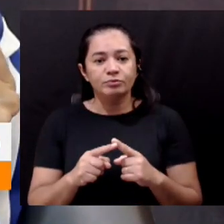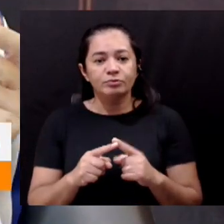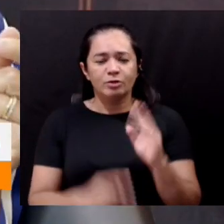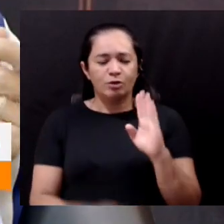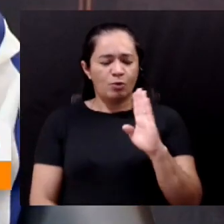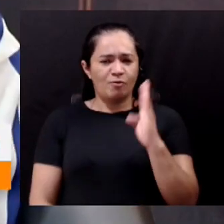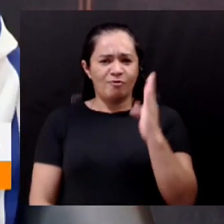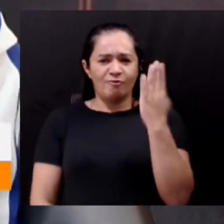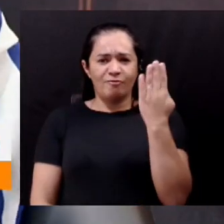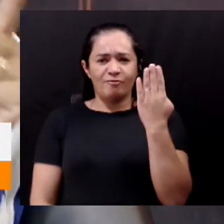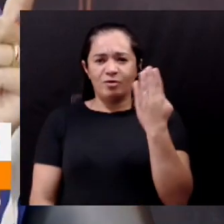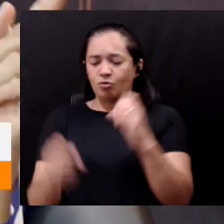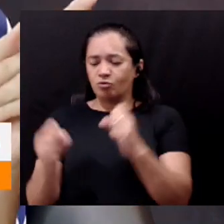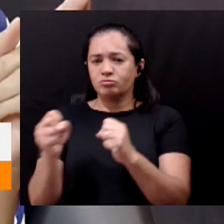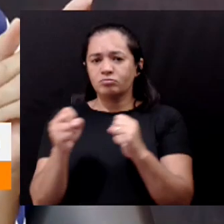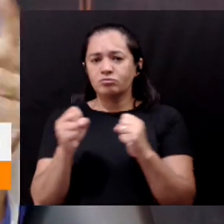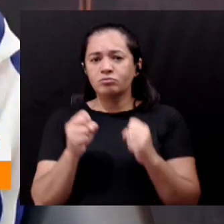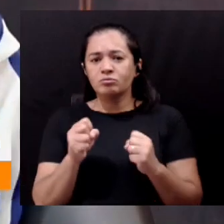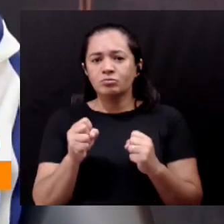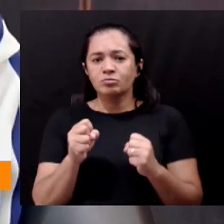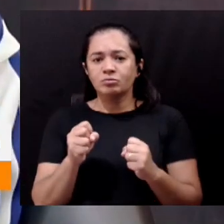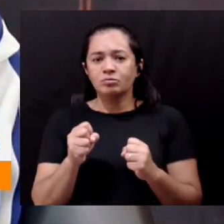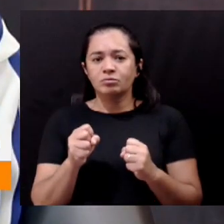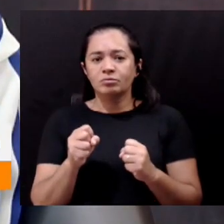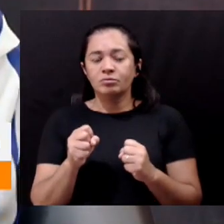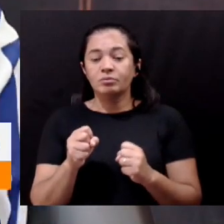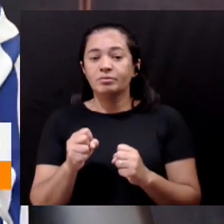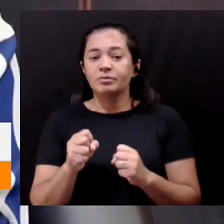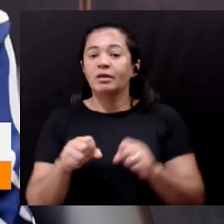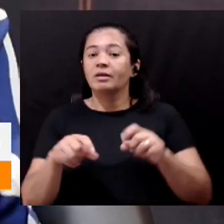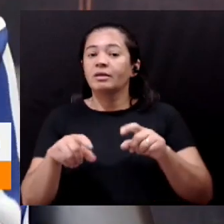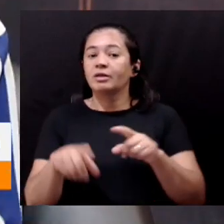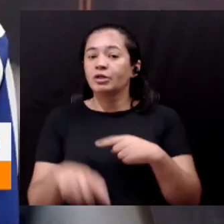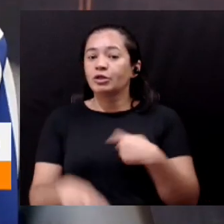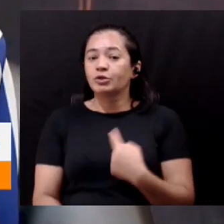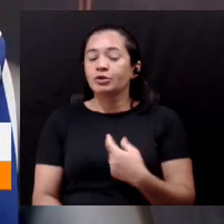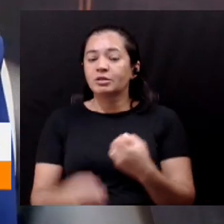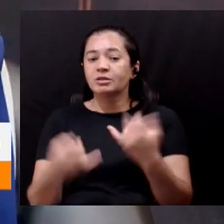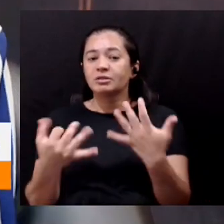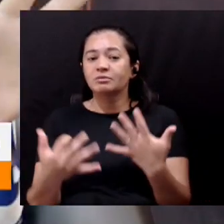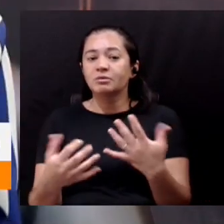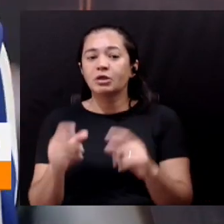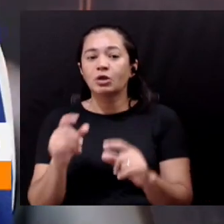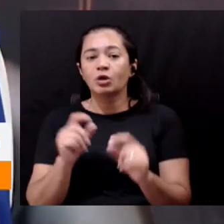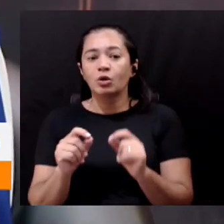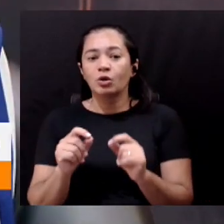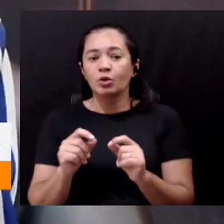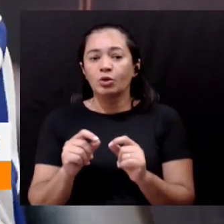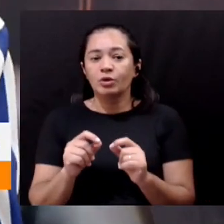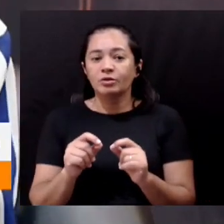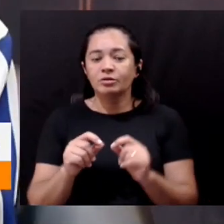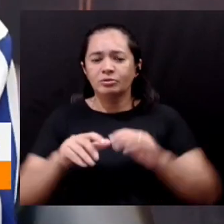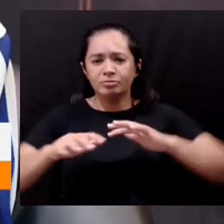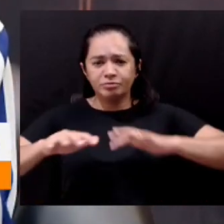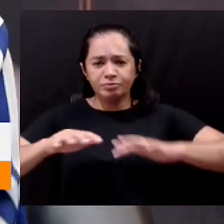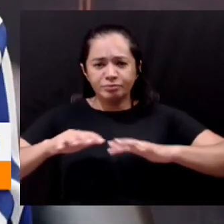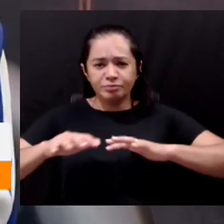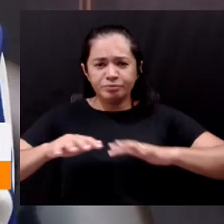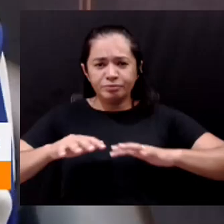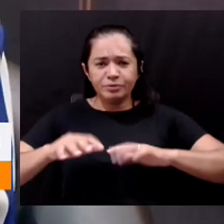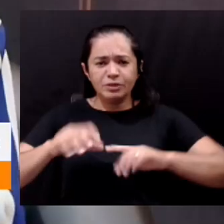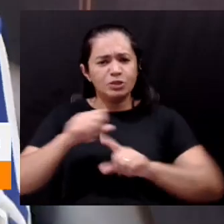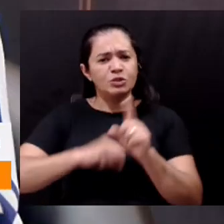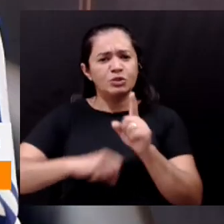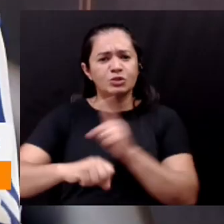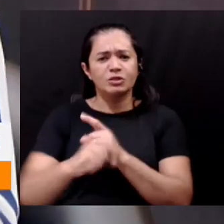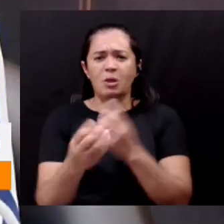é um falso poder, inclusive até quando a gente fala, por exemplo, das grandes mobilizações, ainda sociais. Não, tem que